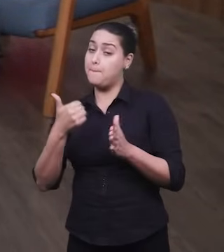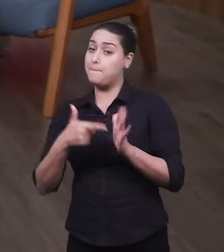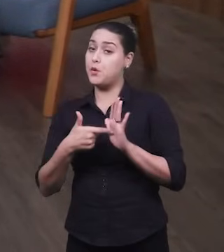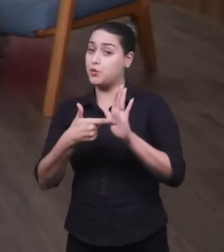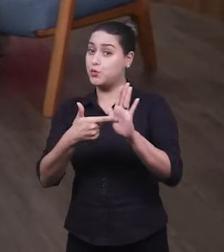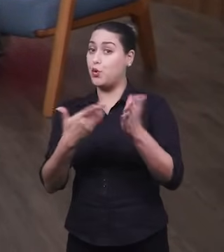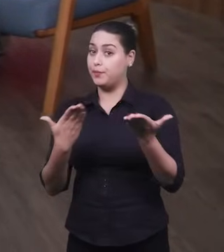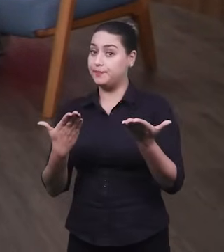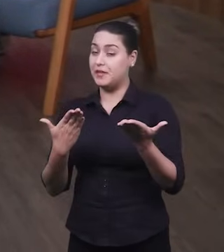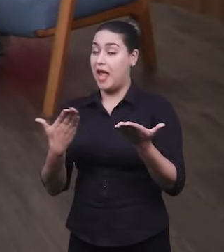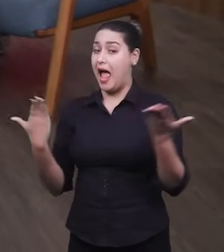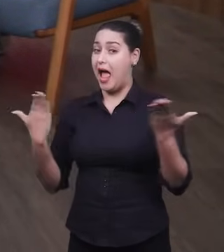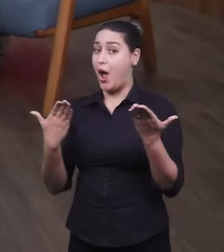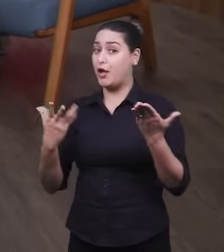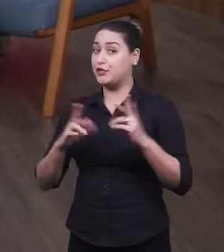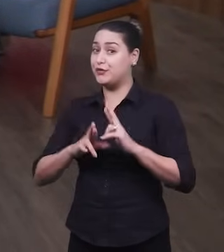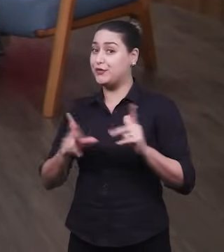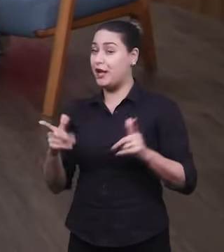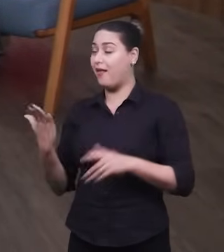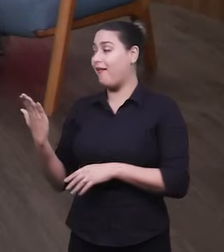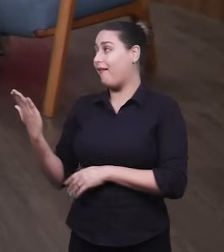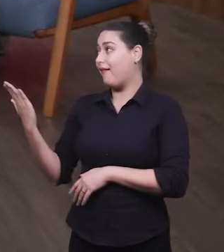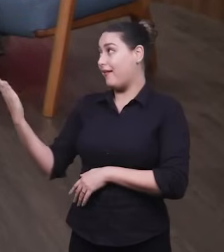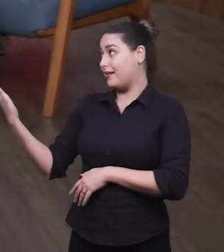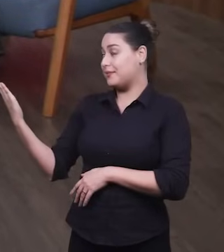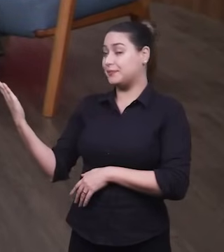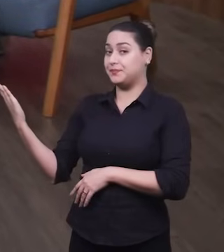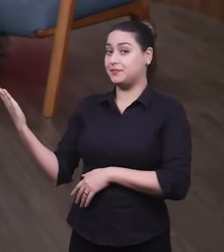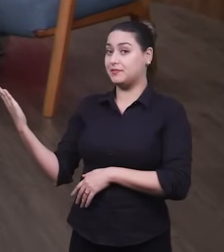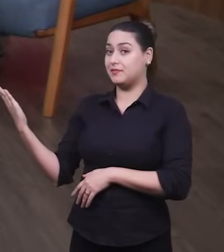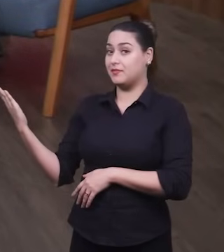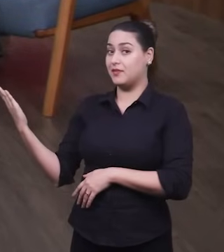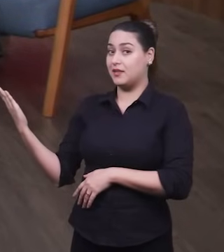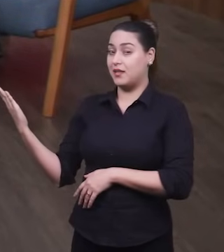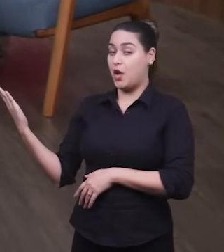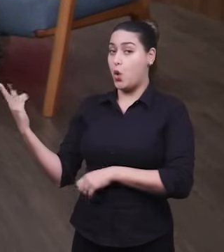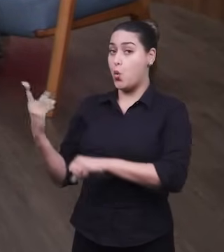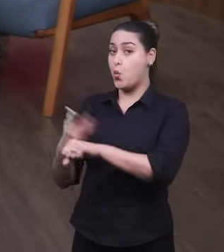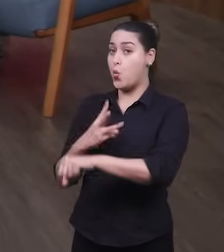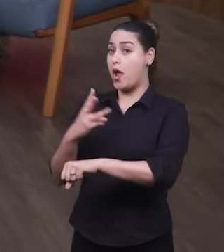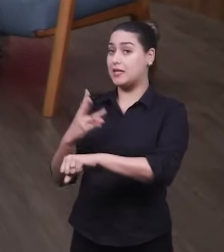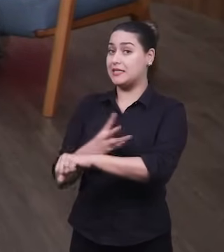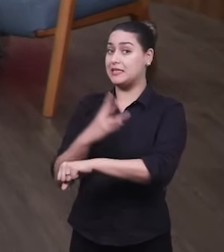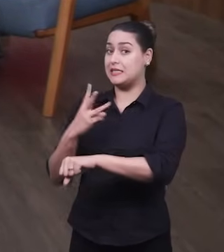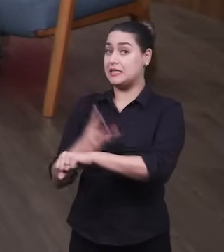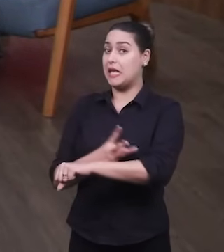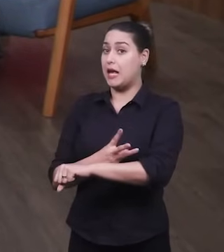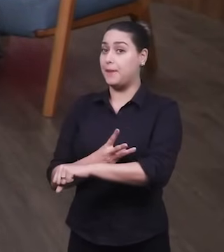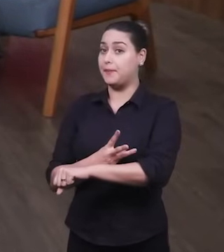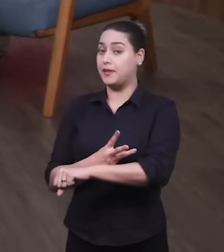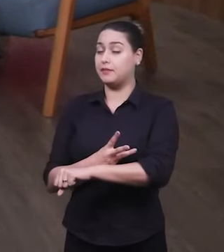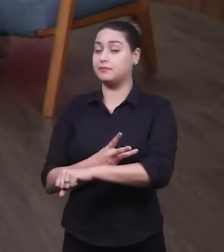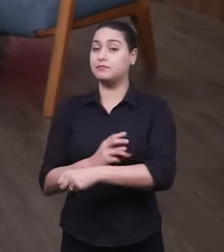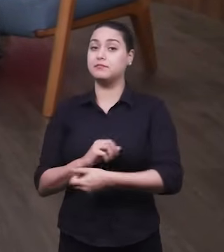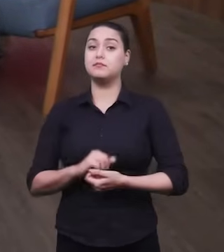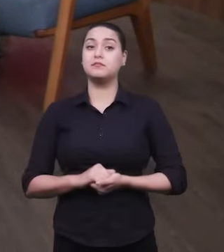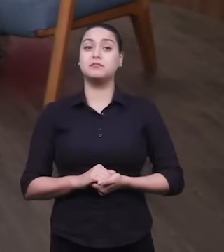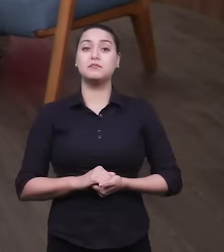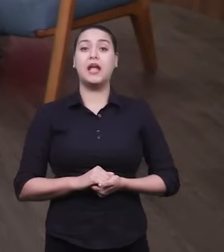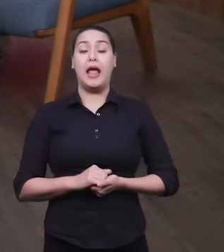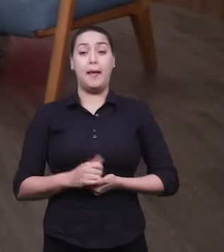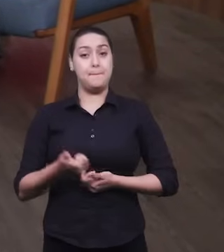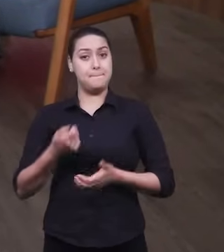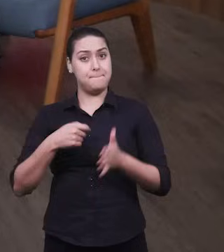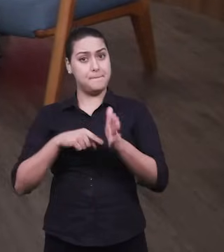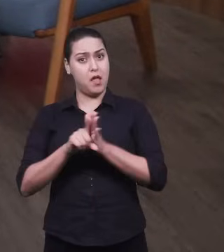nós mostramos para você. Esse QR Code, quando você aponta a câmera do seu celular para ele, você vai ser redirecionado para o WhatsApp e vai haver uma questão que está